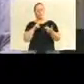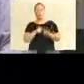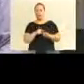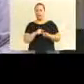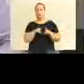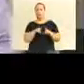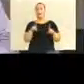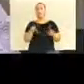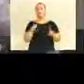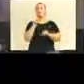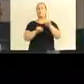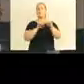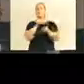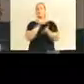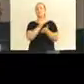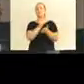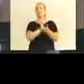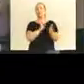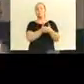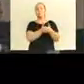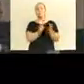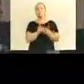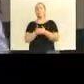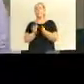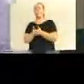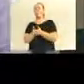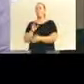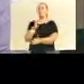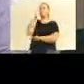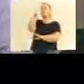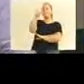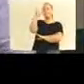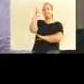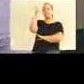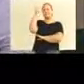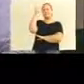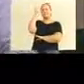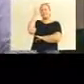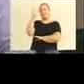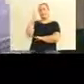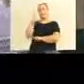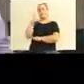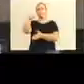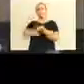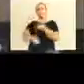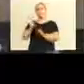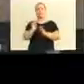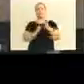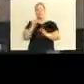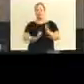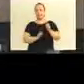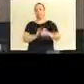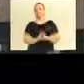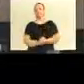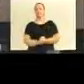as escondidas, indo em São Paulo buscar uma empresa, que colocaram os ônibus ali na beira do município. Depois fizeram